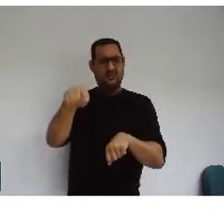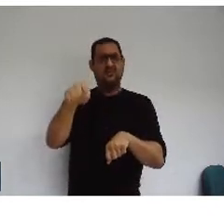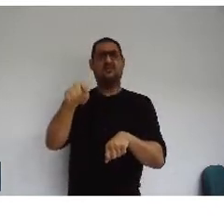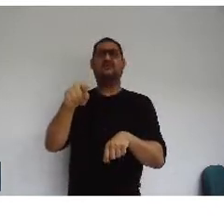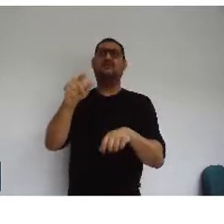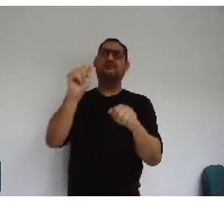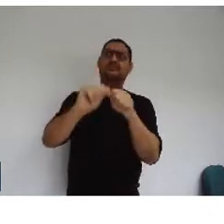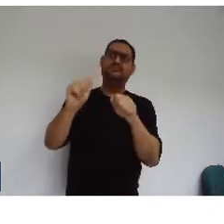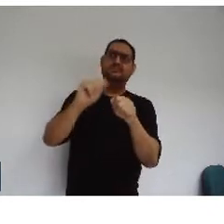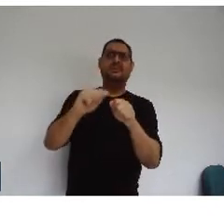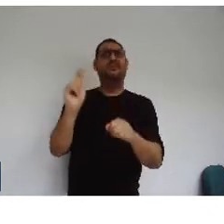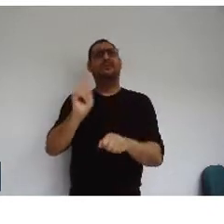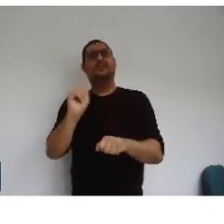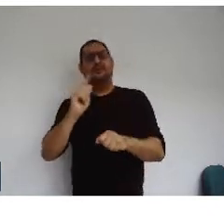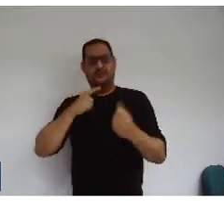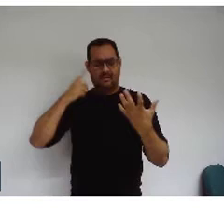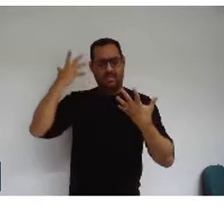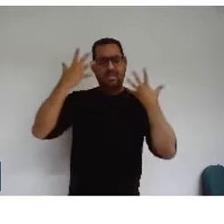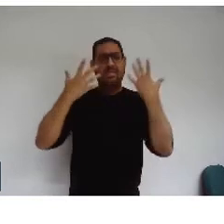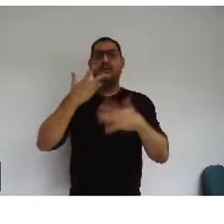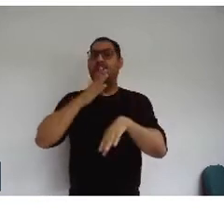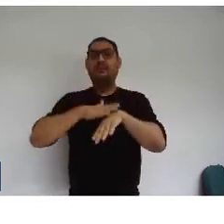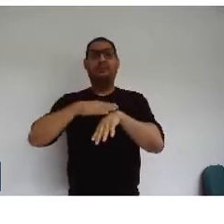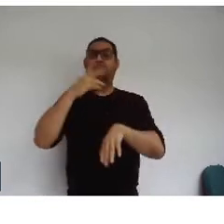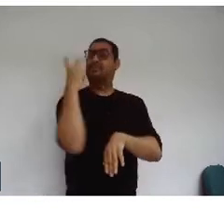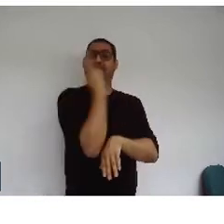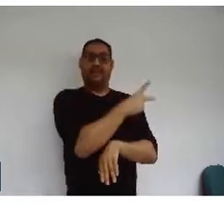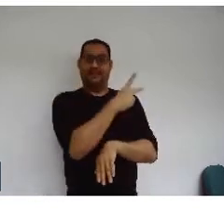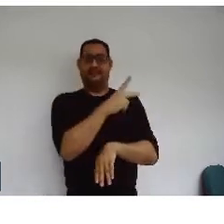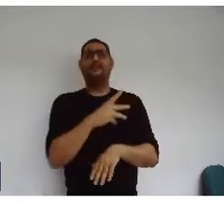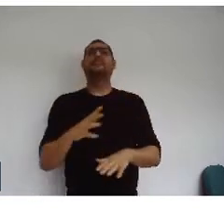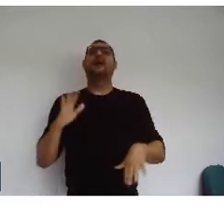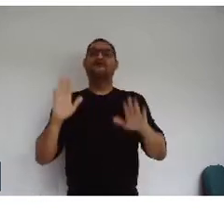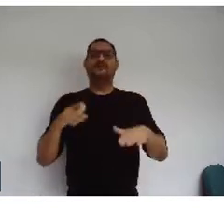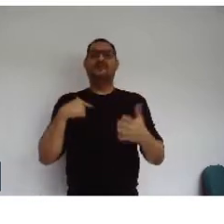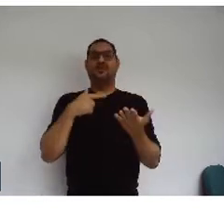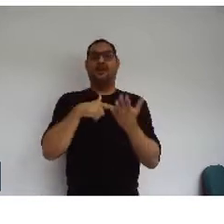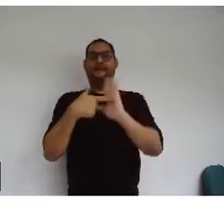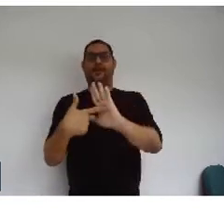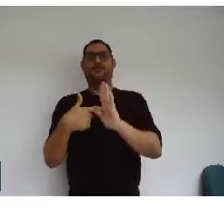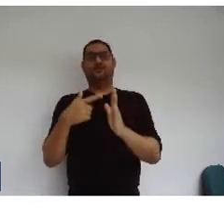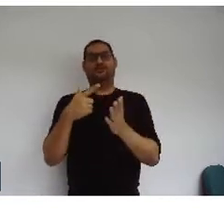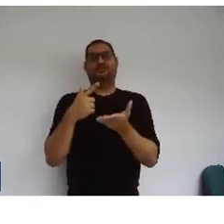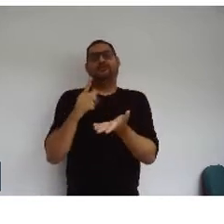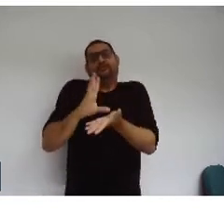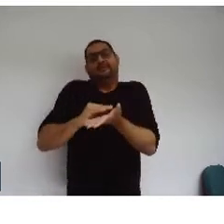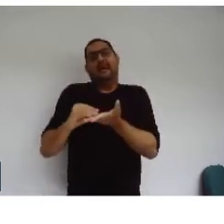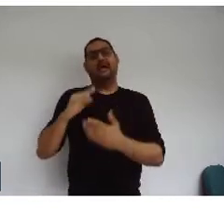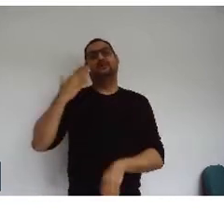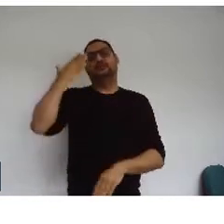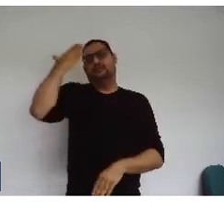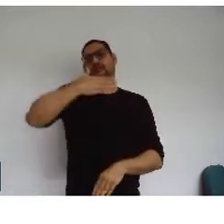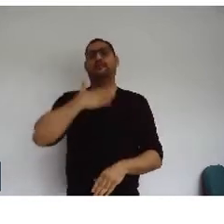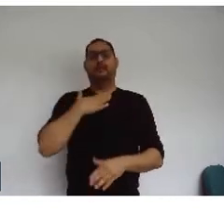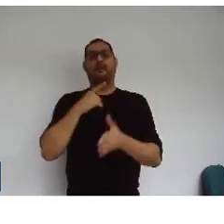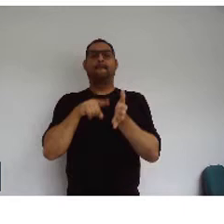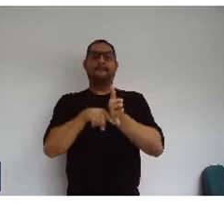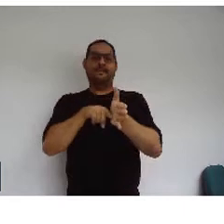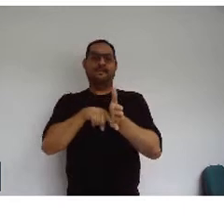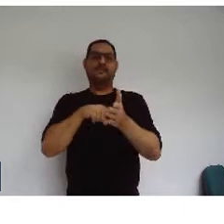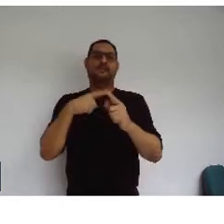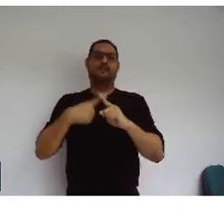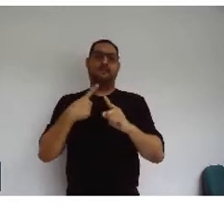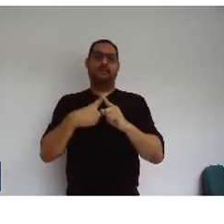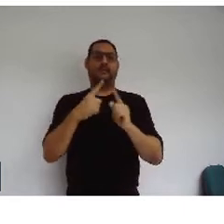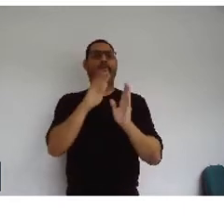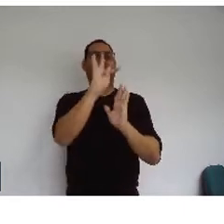práticas sexuais ali. Muitas vezes eu vou citar os dados aqui na minha fala, porque o texto vai